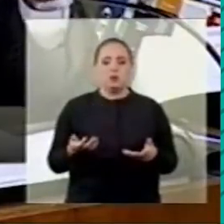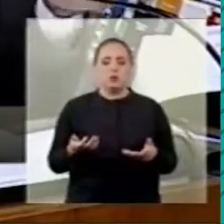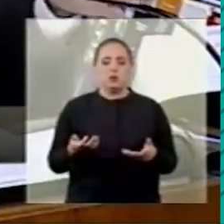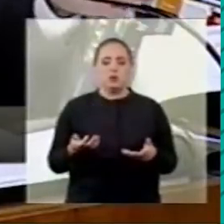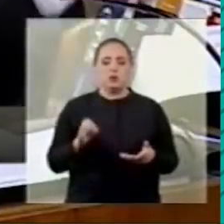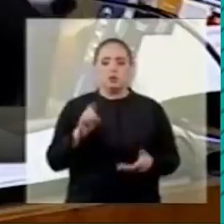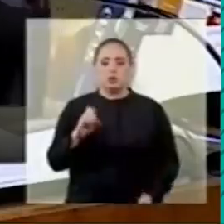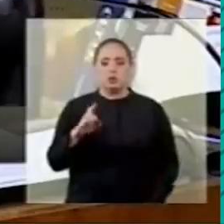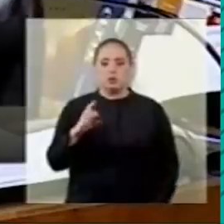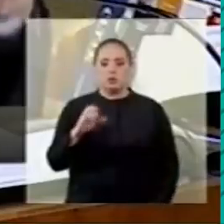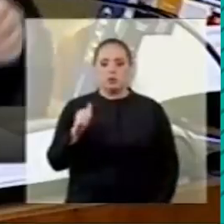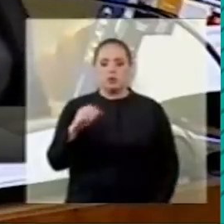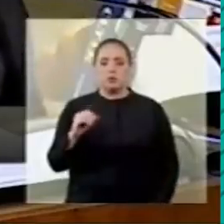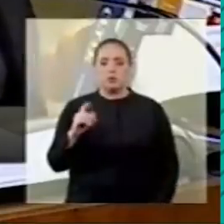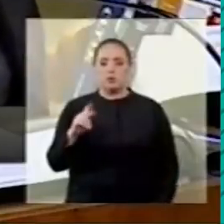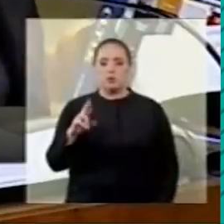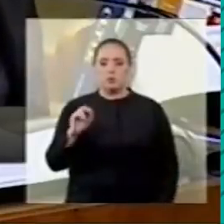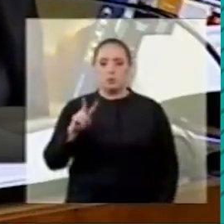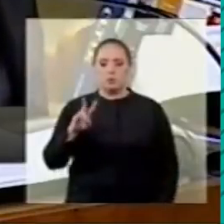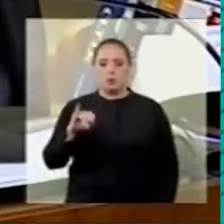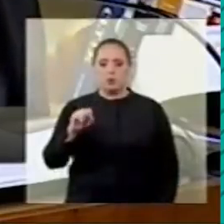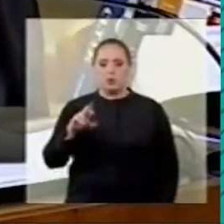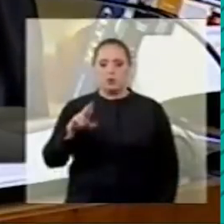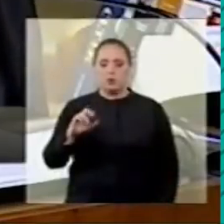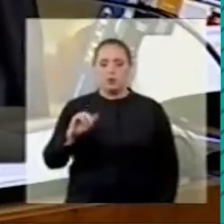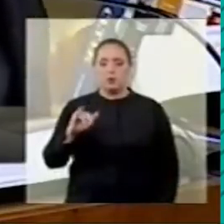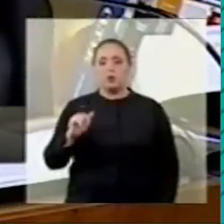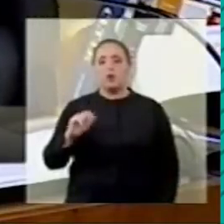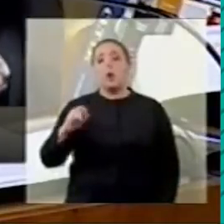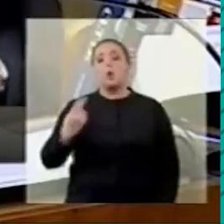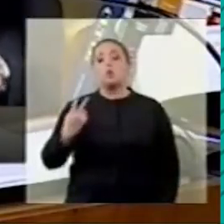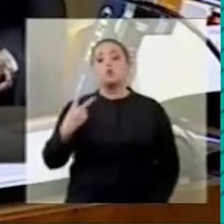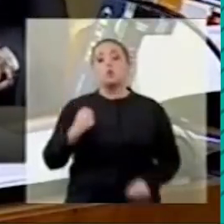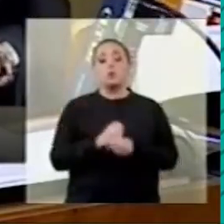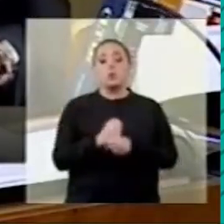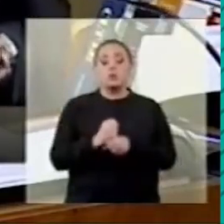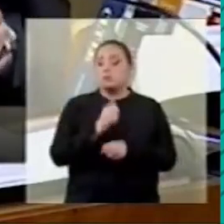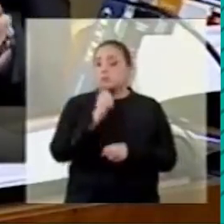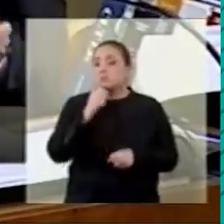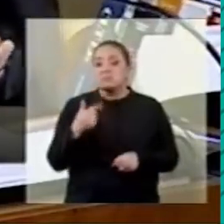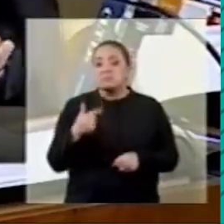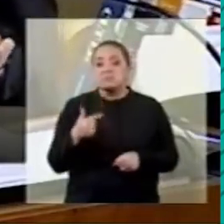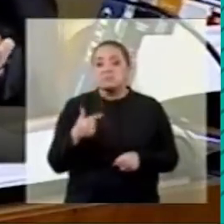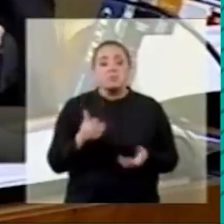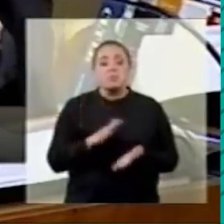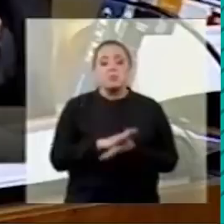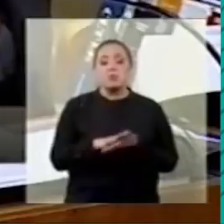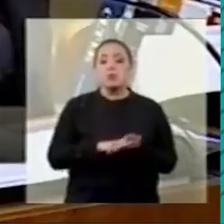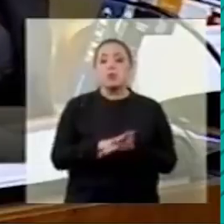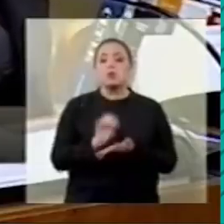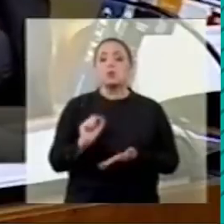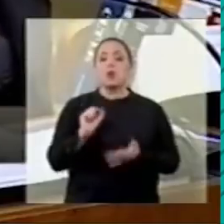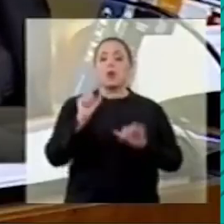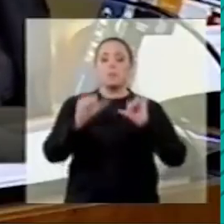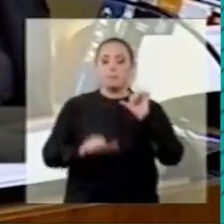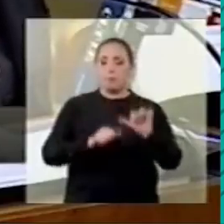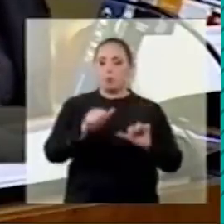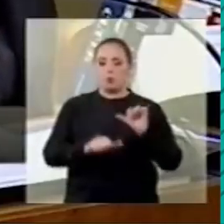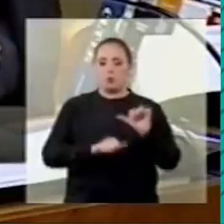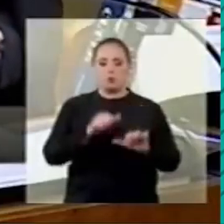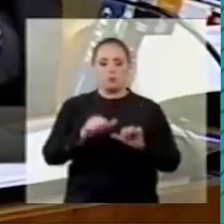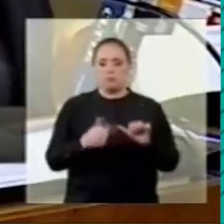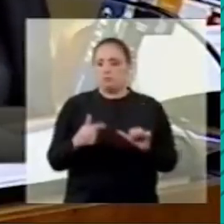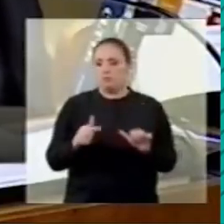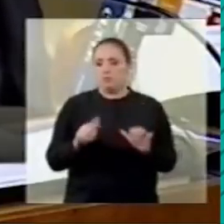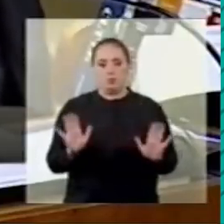execução provisória, seja agora, nesses 2 anos, não houve nenhuma alteração,